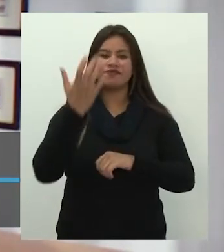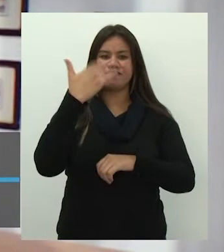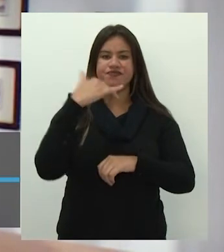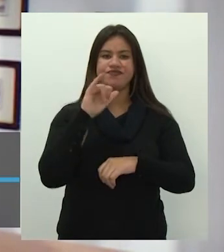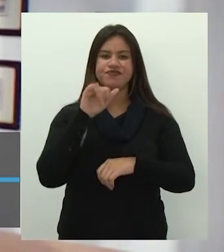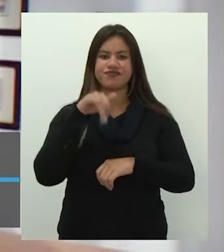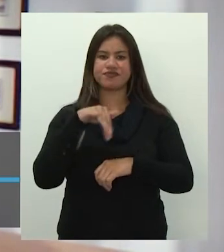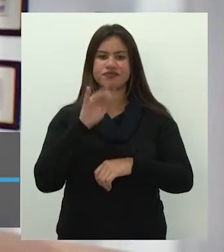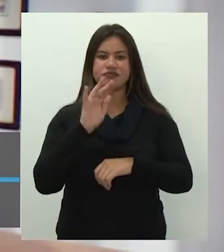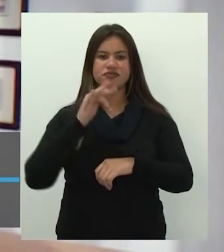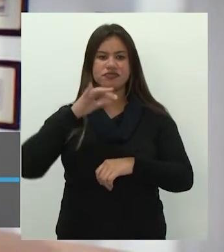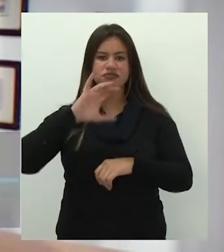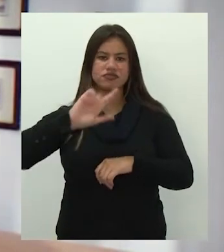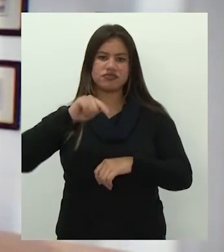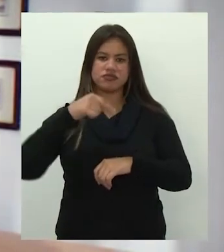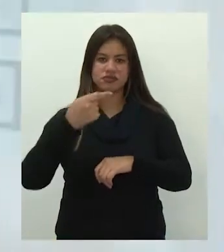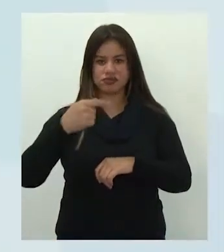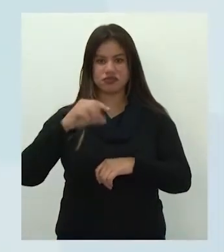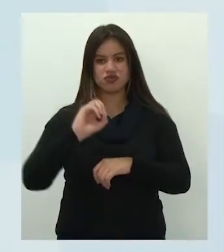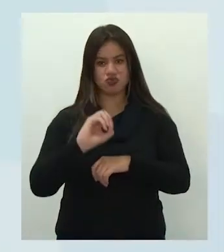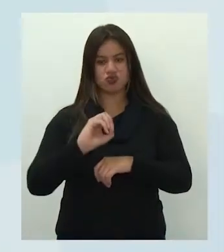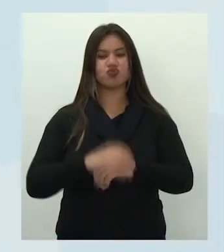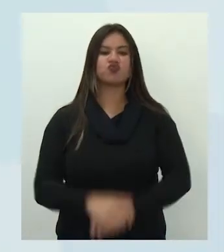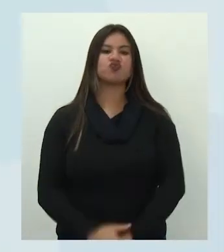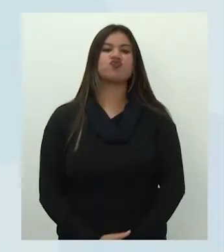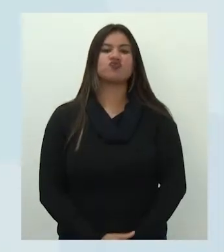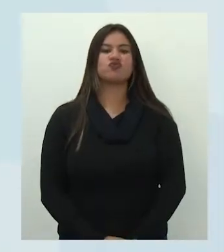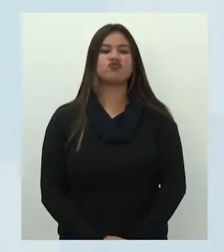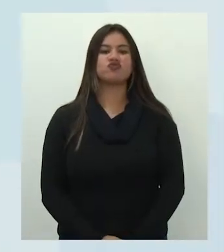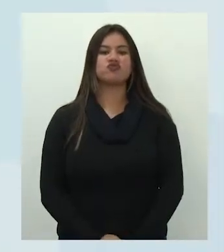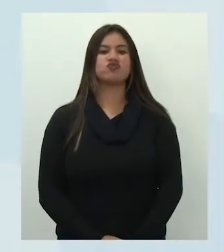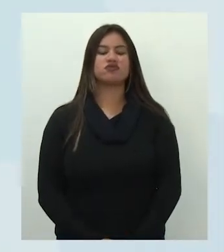tá? Próximo, por favor.